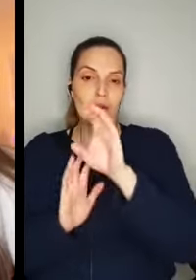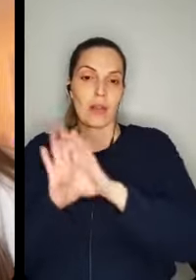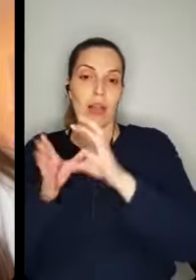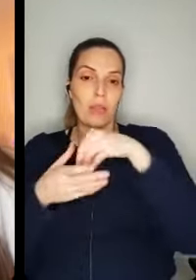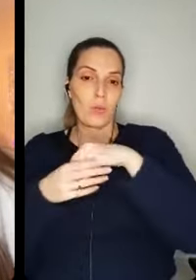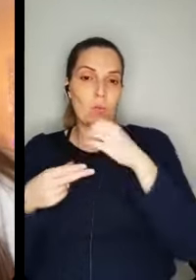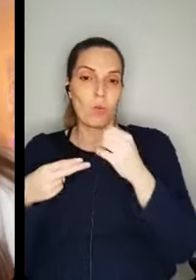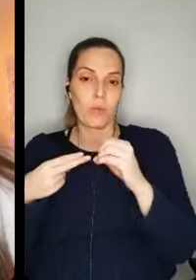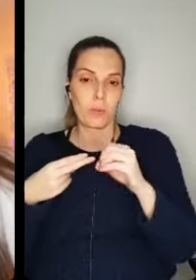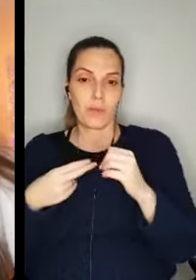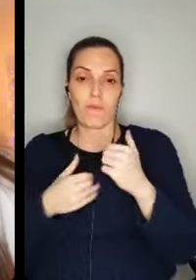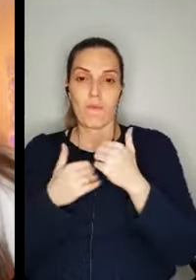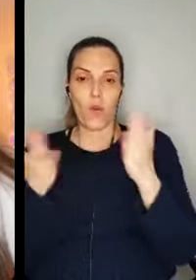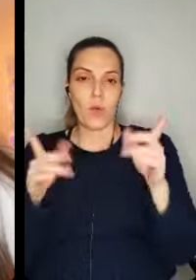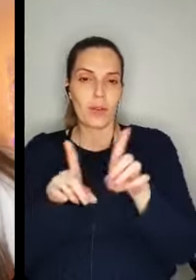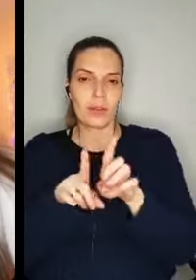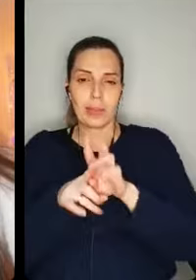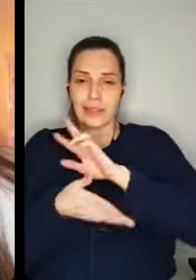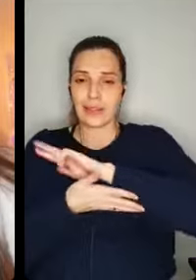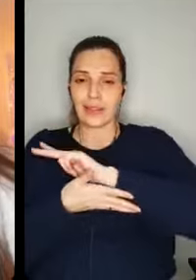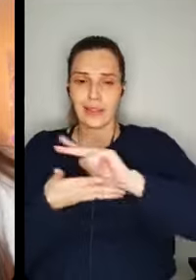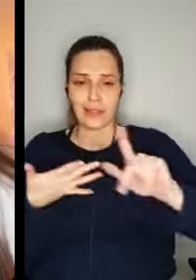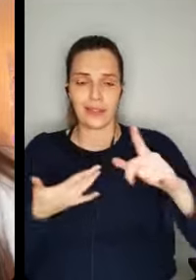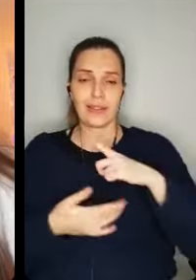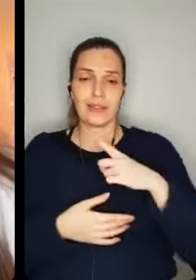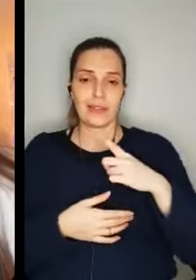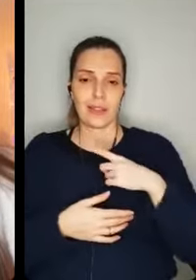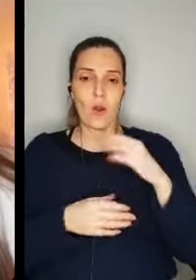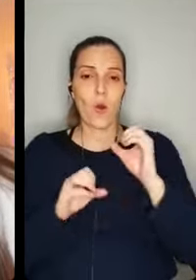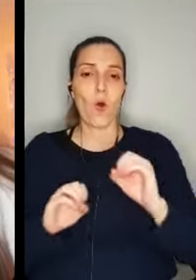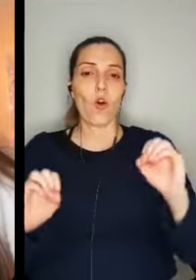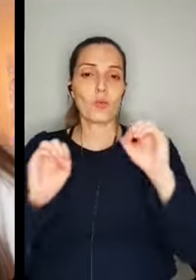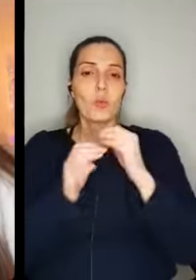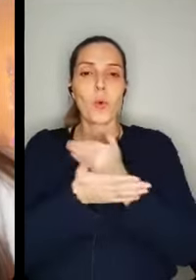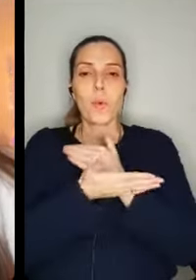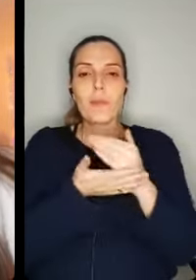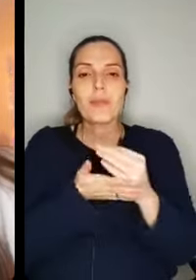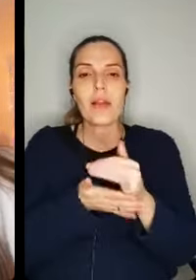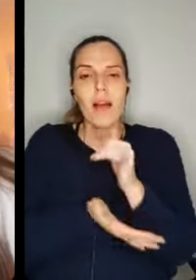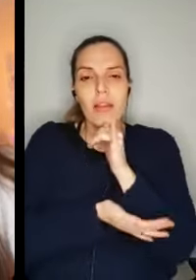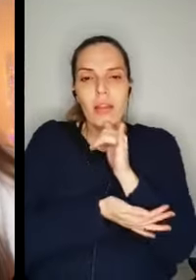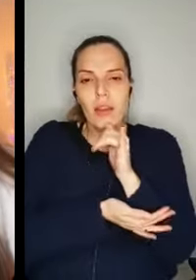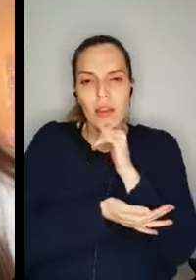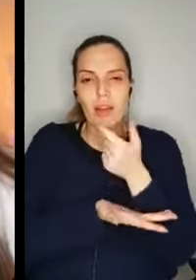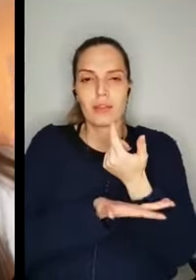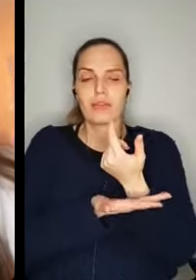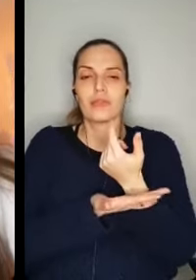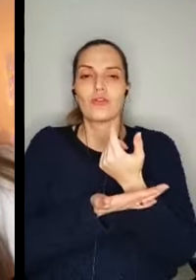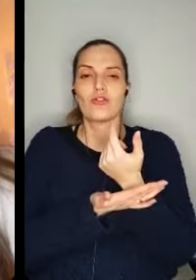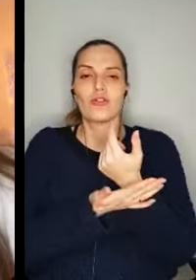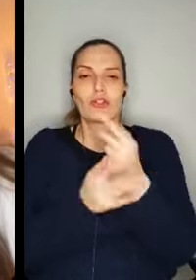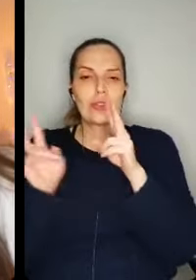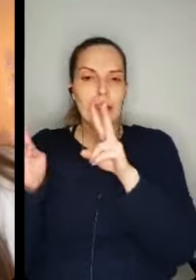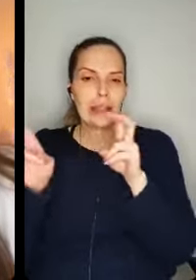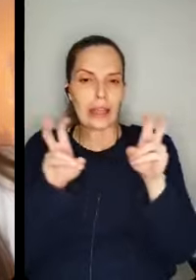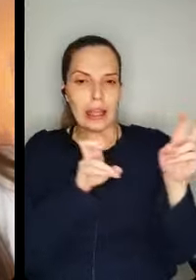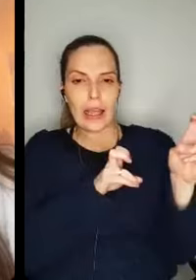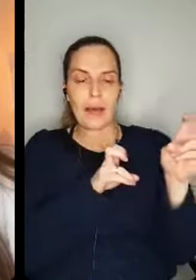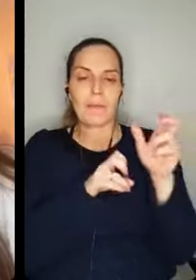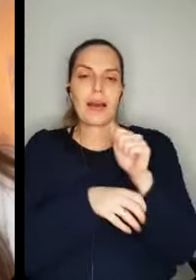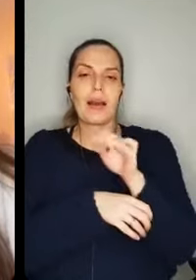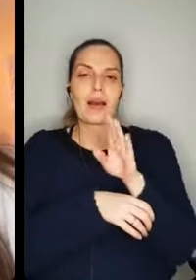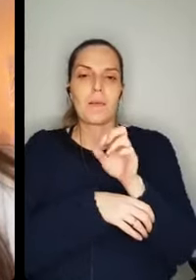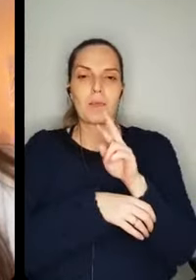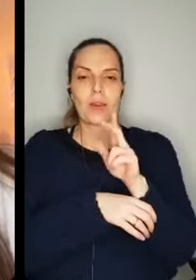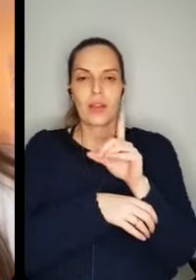também. E eu acho que isso é uma ótima forma de começar a se experimentar tanto com as temáticas, quanto com as abordagens, quanto com as áreas de